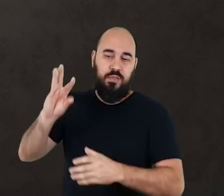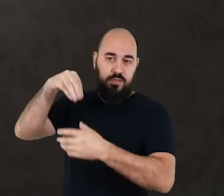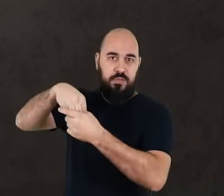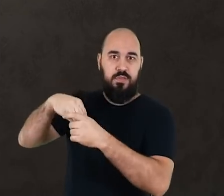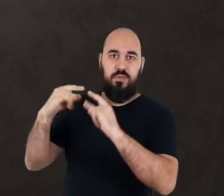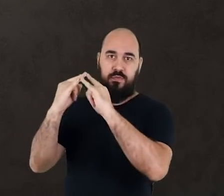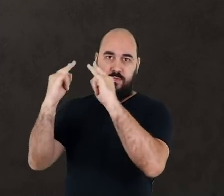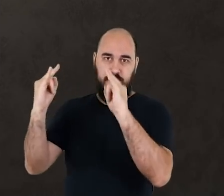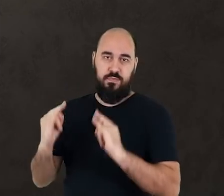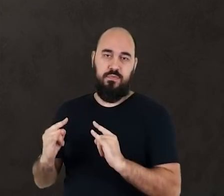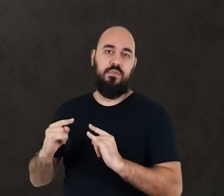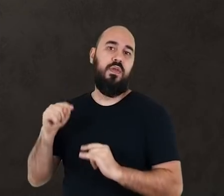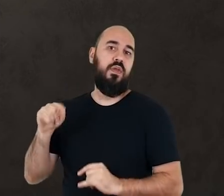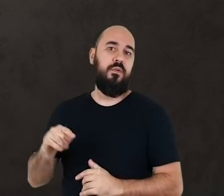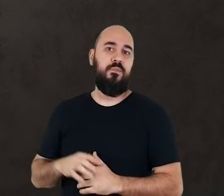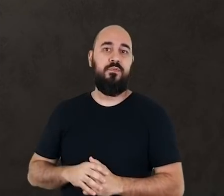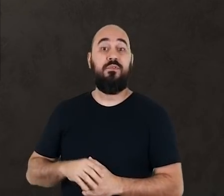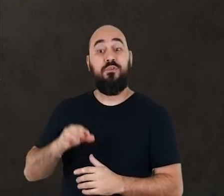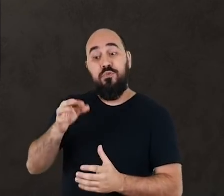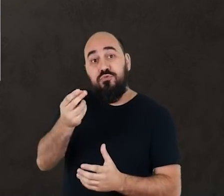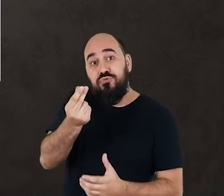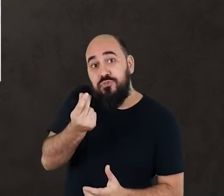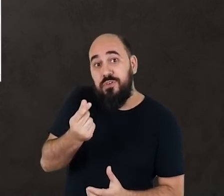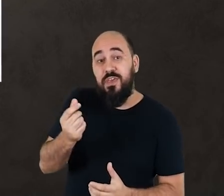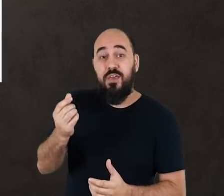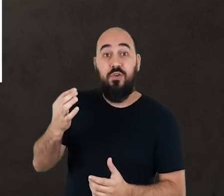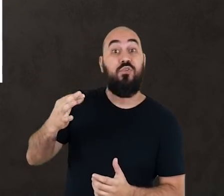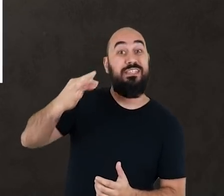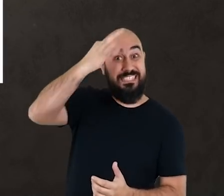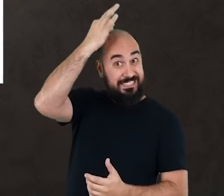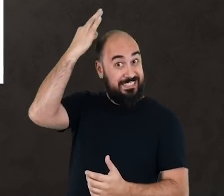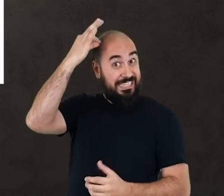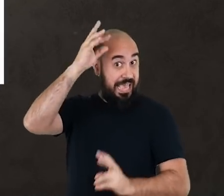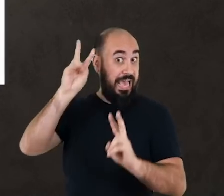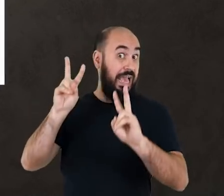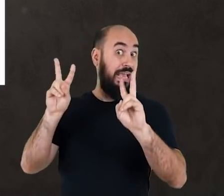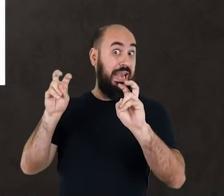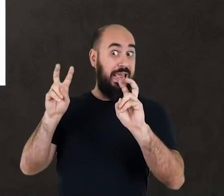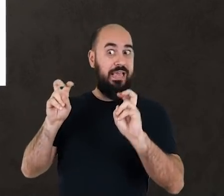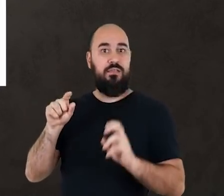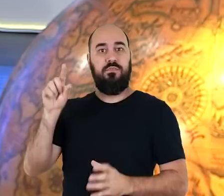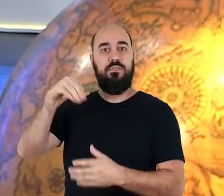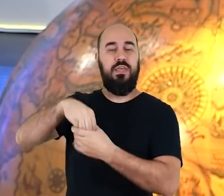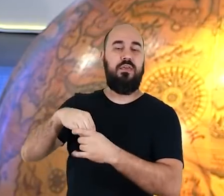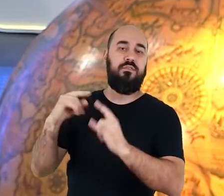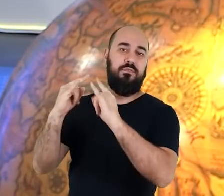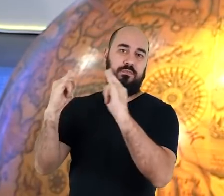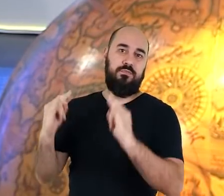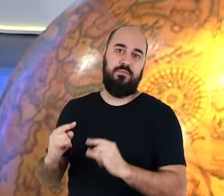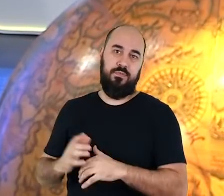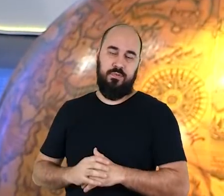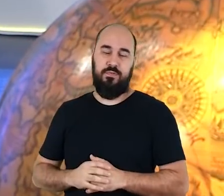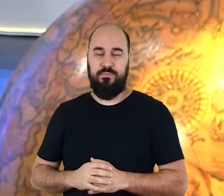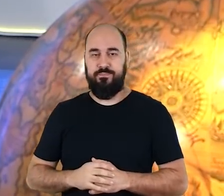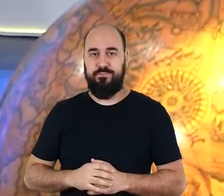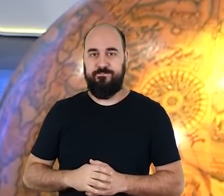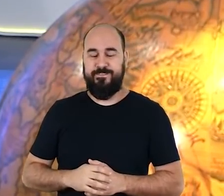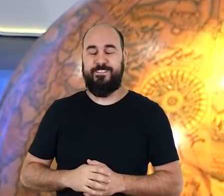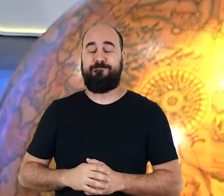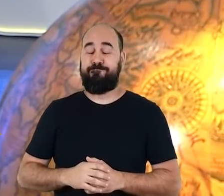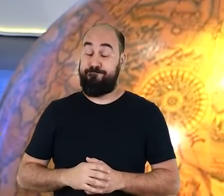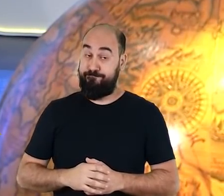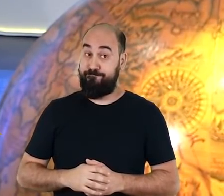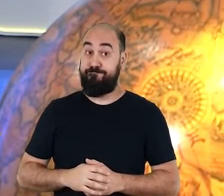o ciclo do templo, o dinheiro sagrado que era usado na casa de Deus. E o escrúpulo